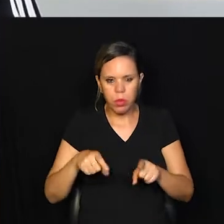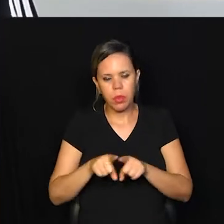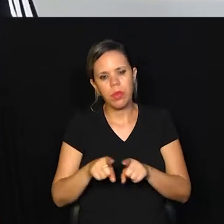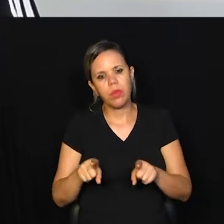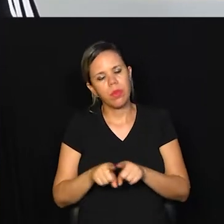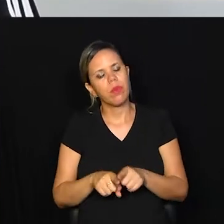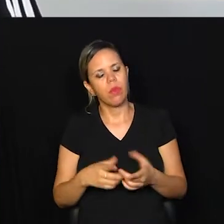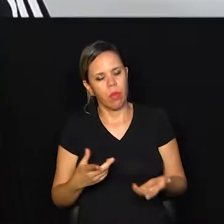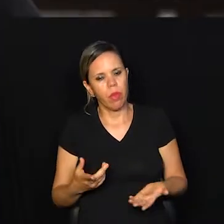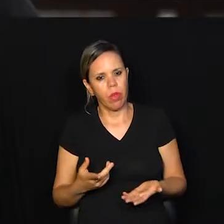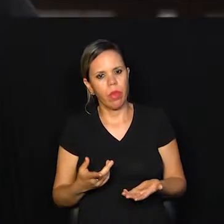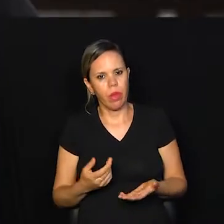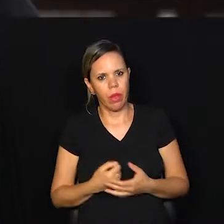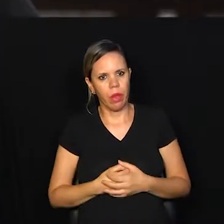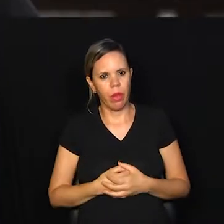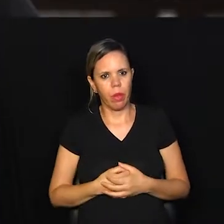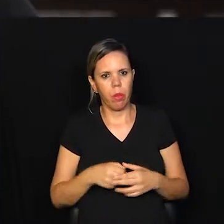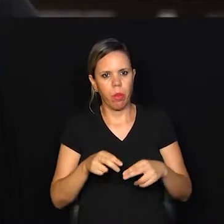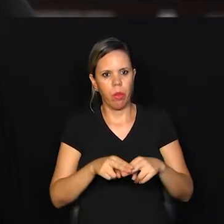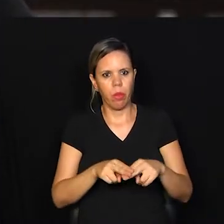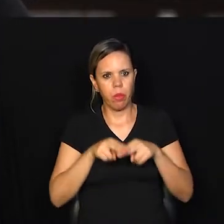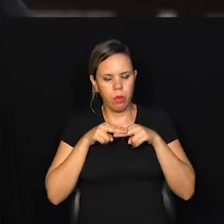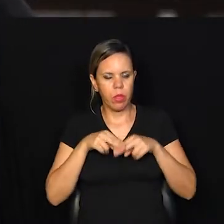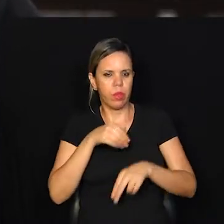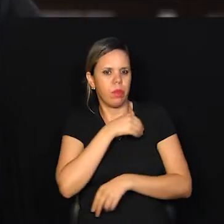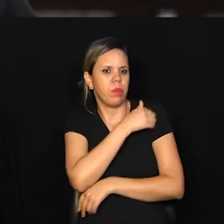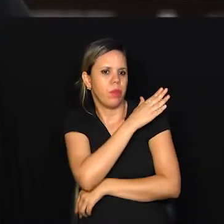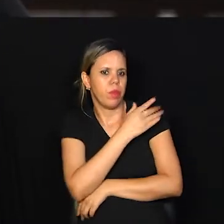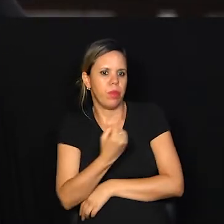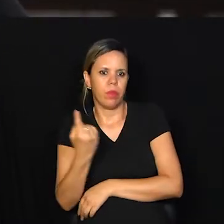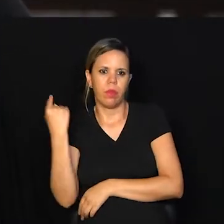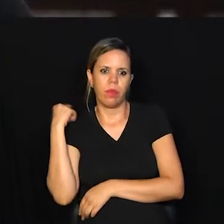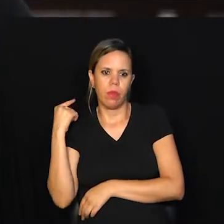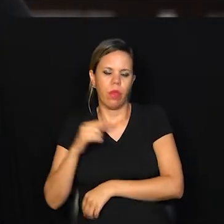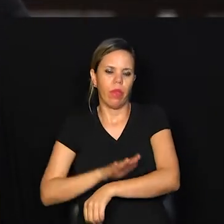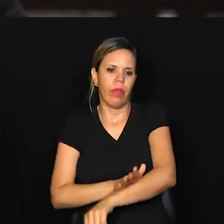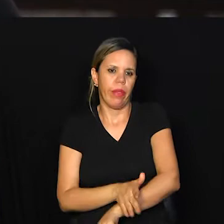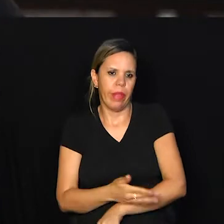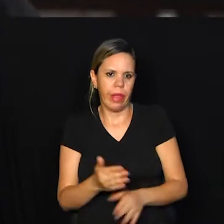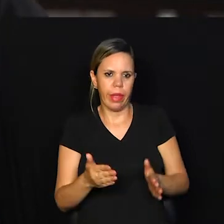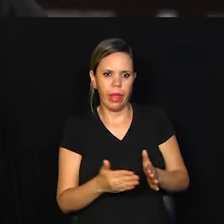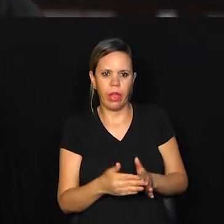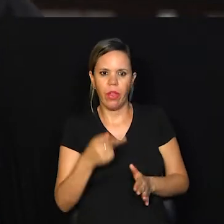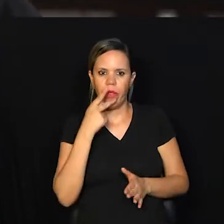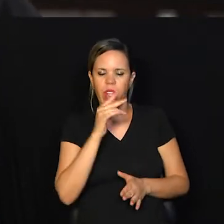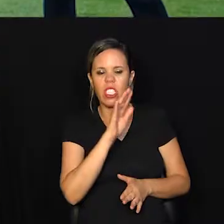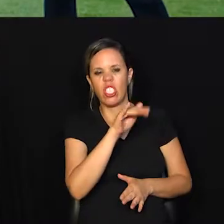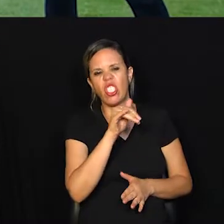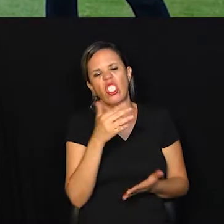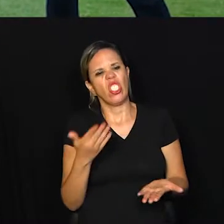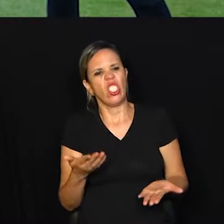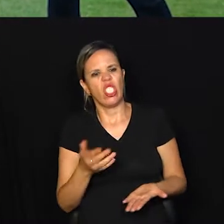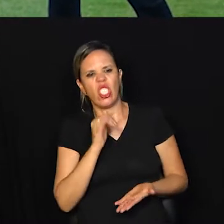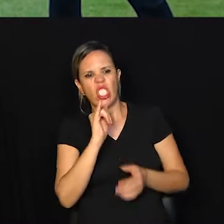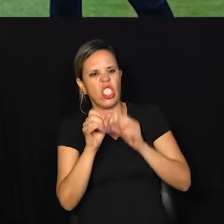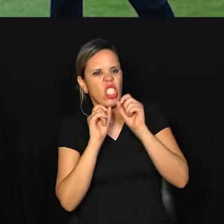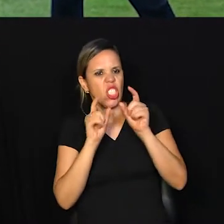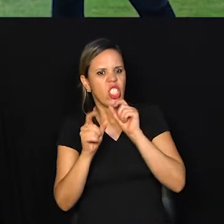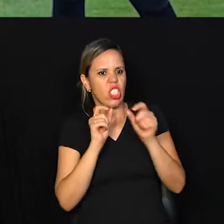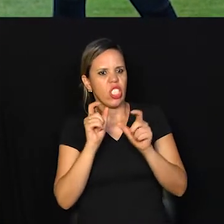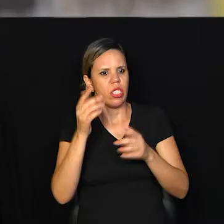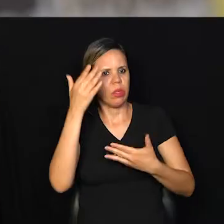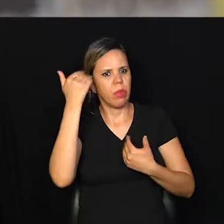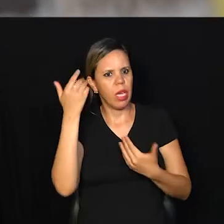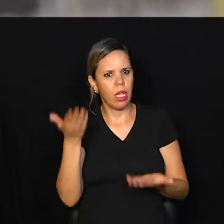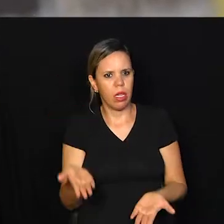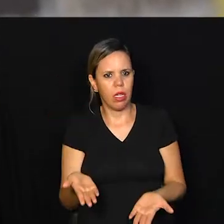etnicamente, racialmente, e por conta do preconceito da época, do racismo da época, começaram a ser chamados de macacos, e o clube, vamos dizer,